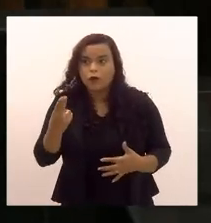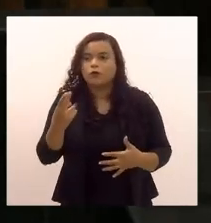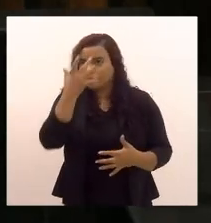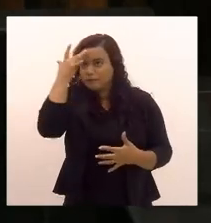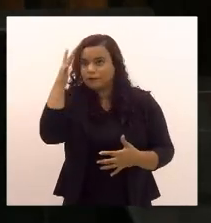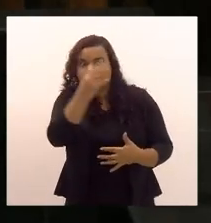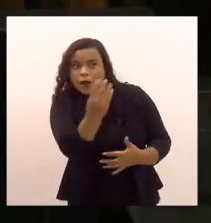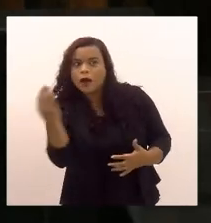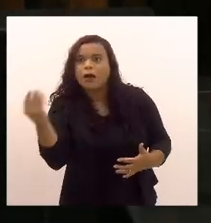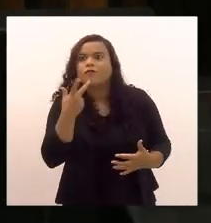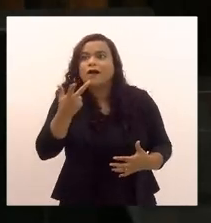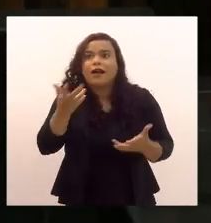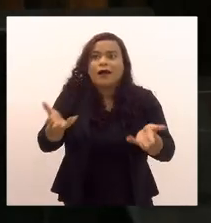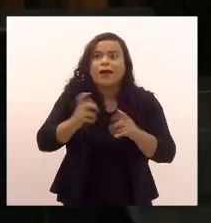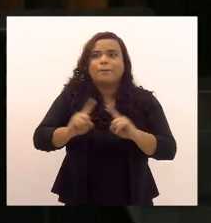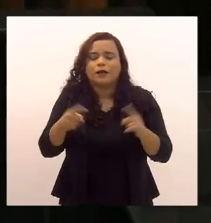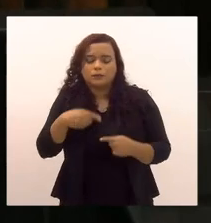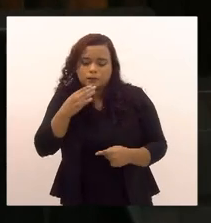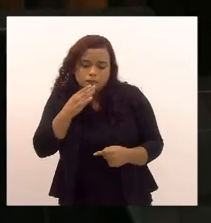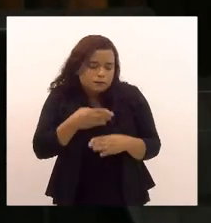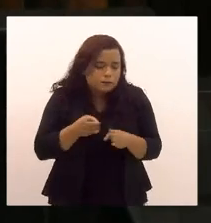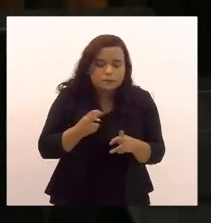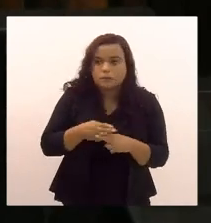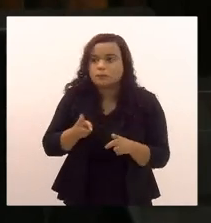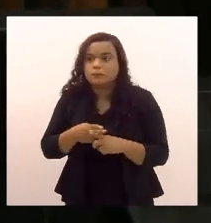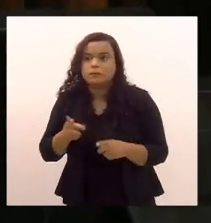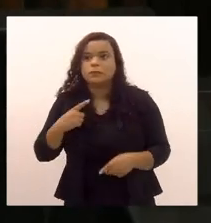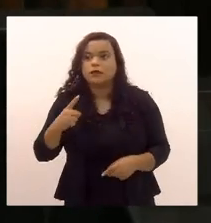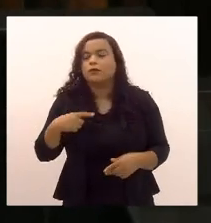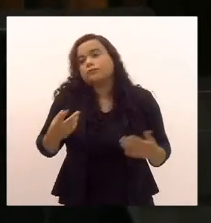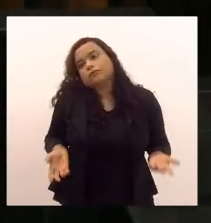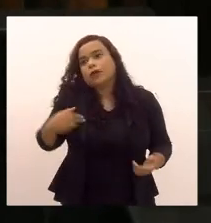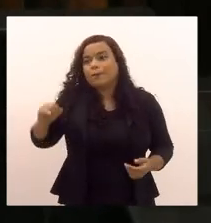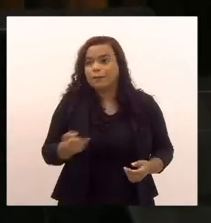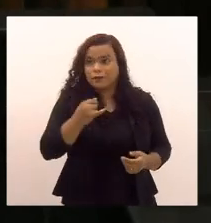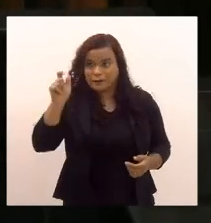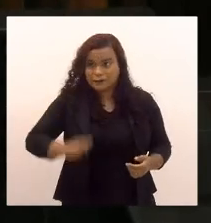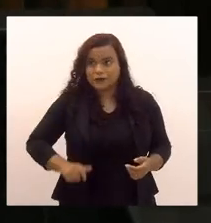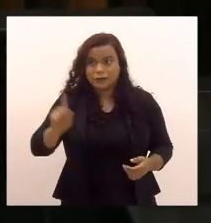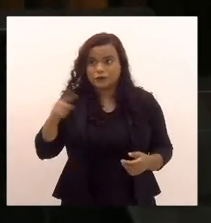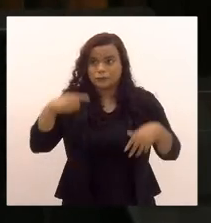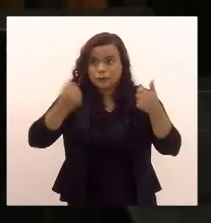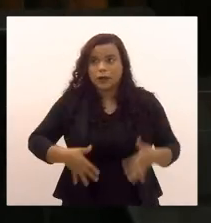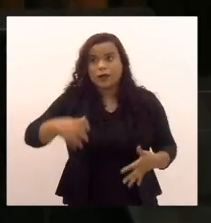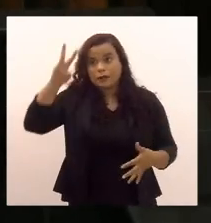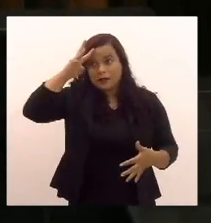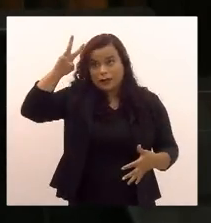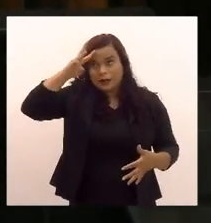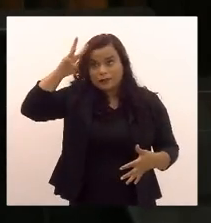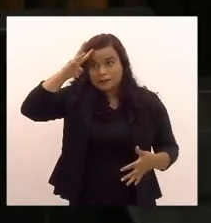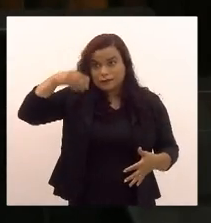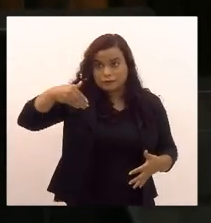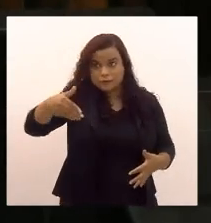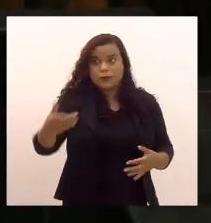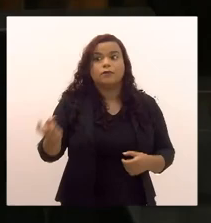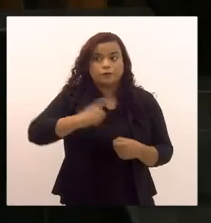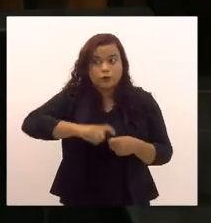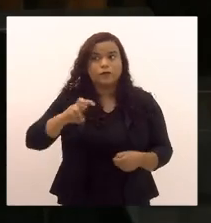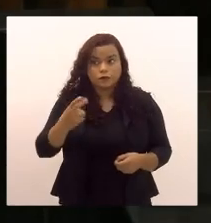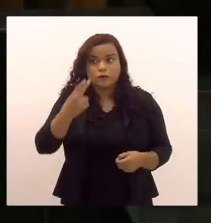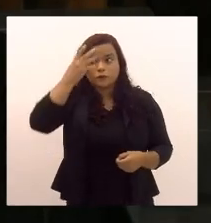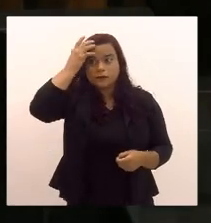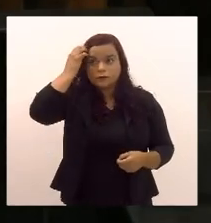que muita gente quer falar e não fala e aproveitando a e da NBA com voltar terça-feira eu vim aqui eu